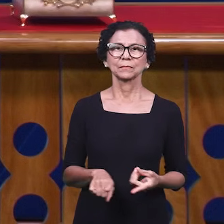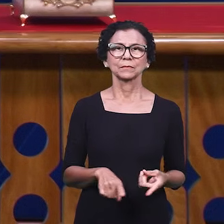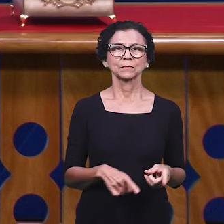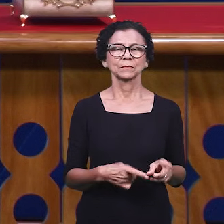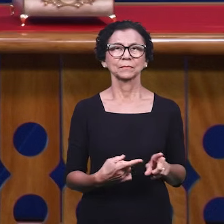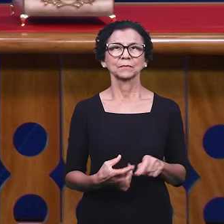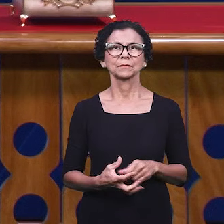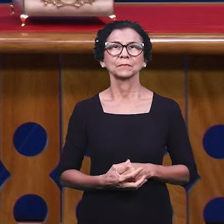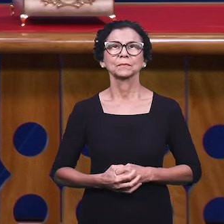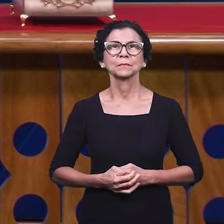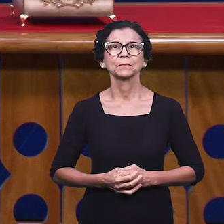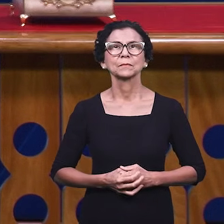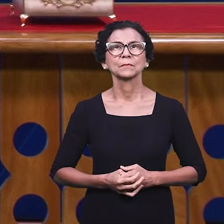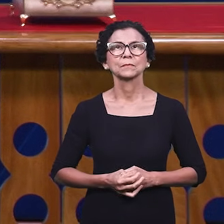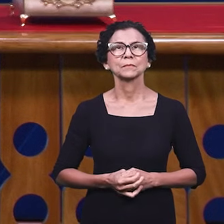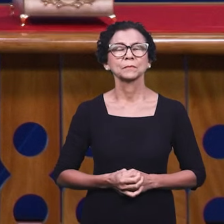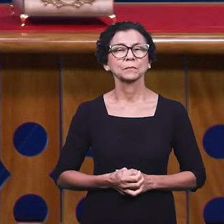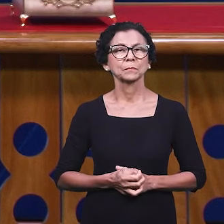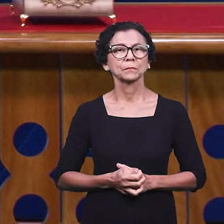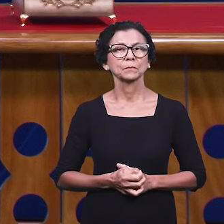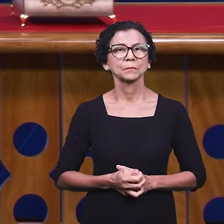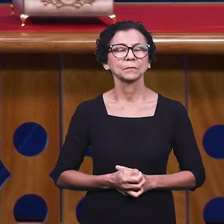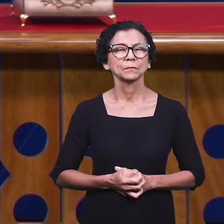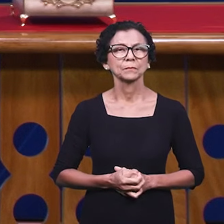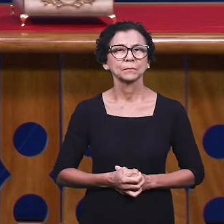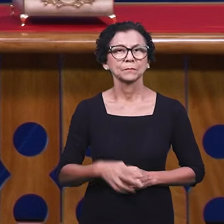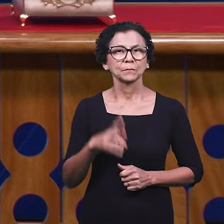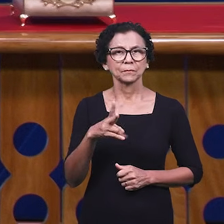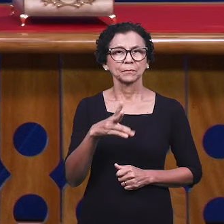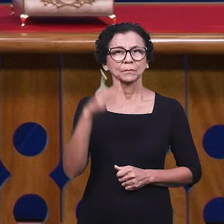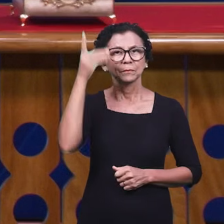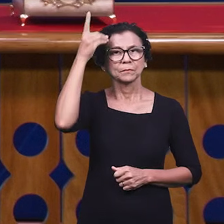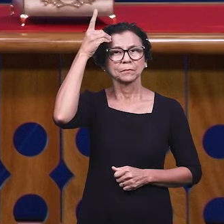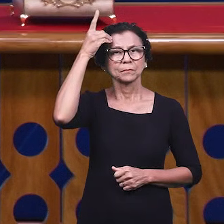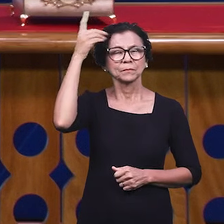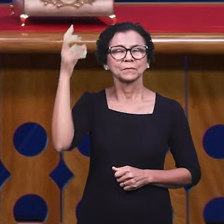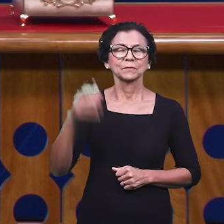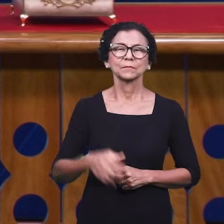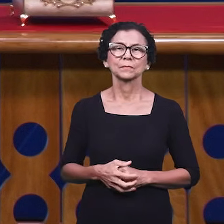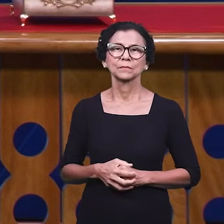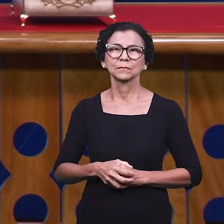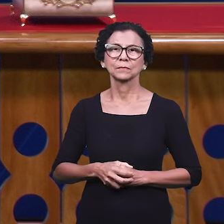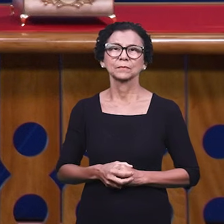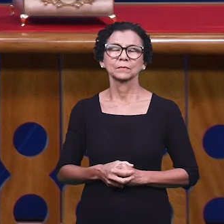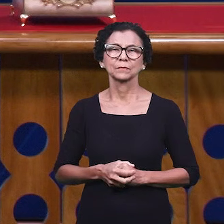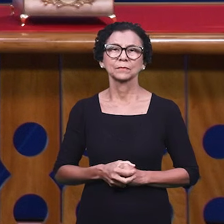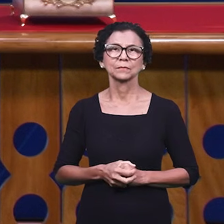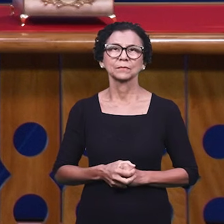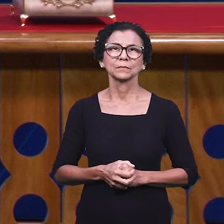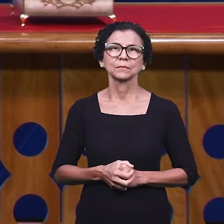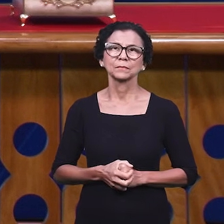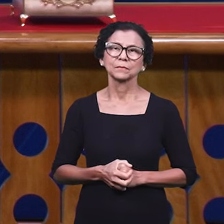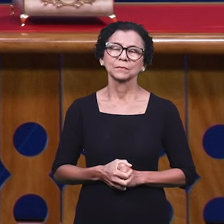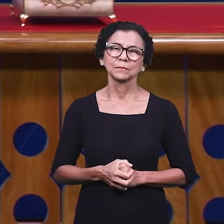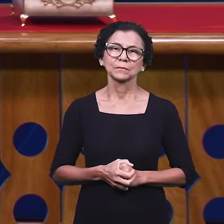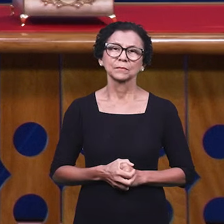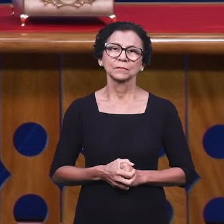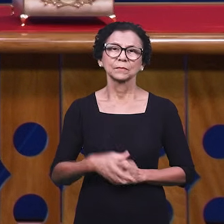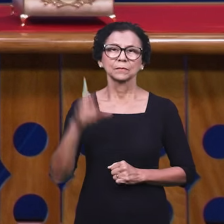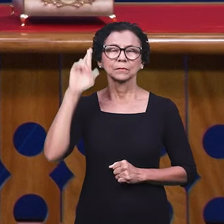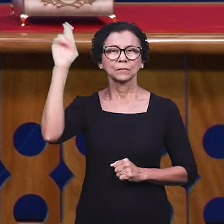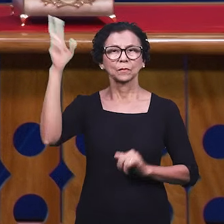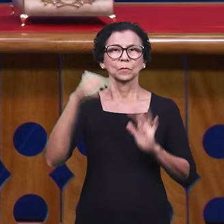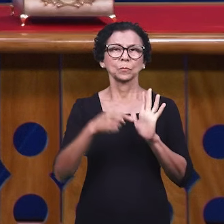vamos ouvir ainda outros dons espirituais. São, para o momento aqui, o que o Senhor